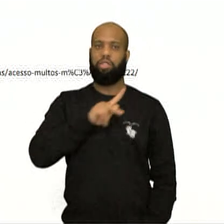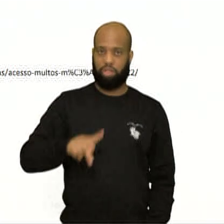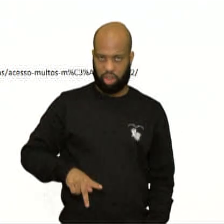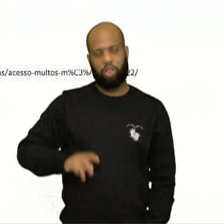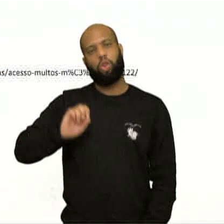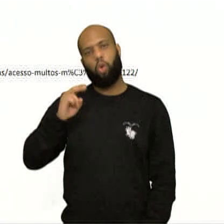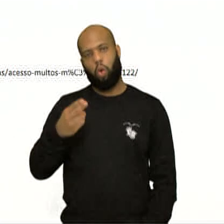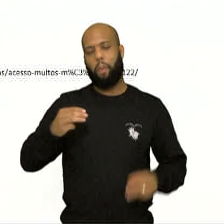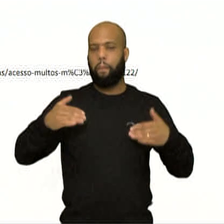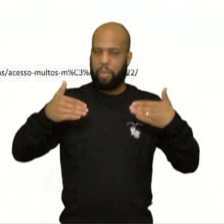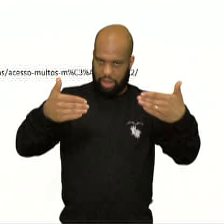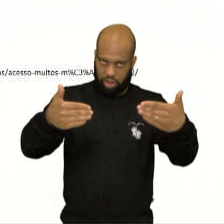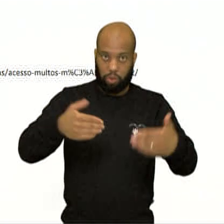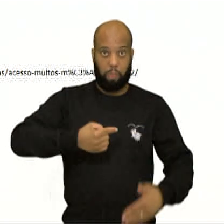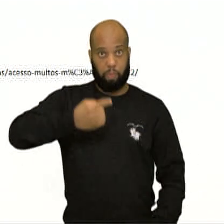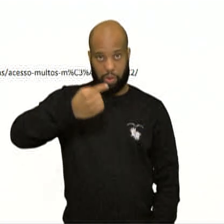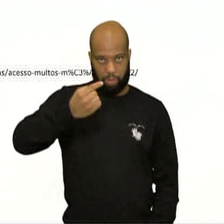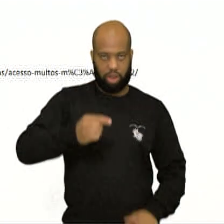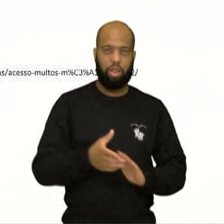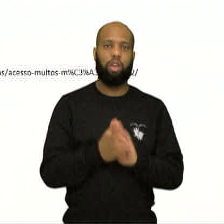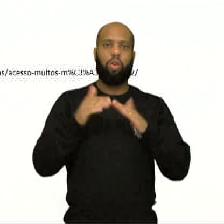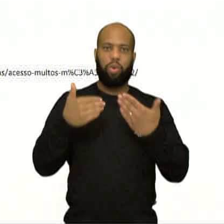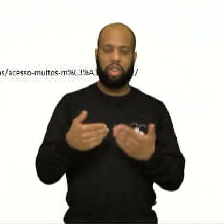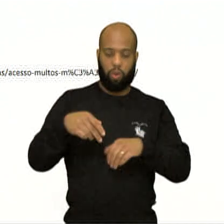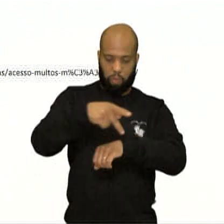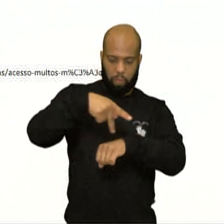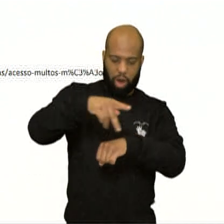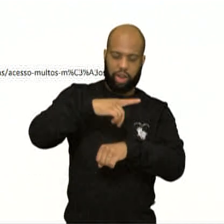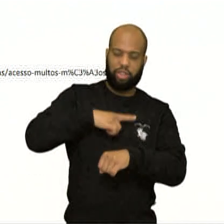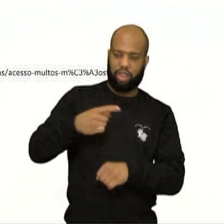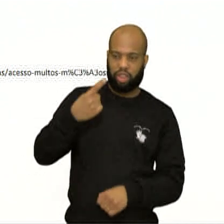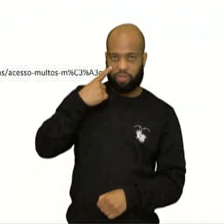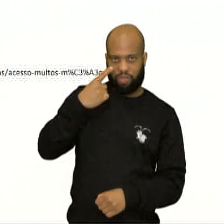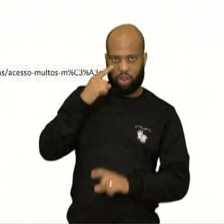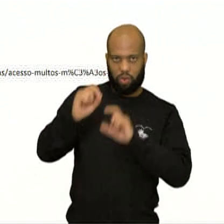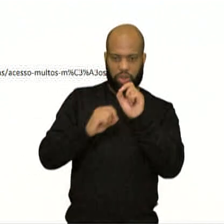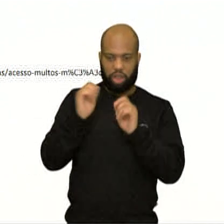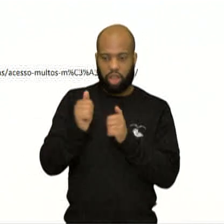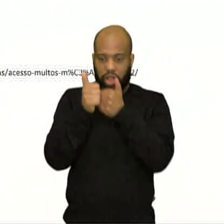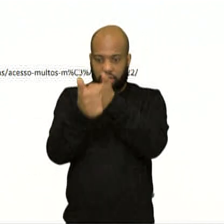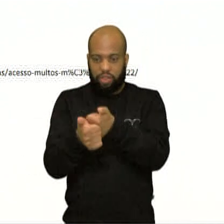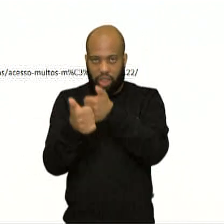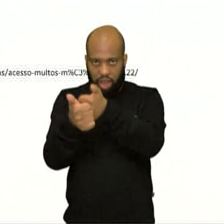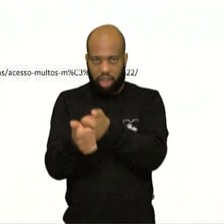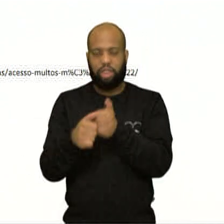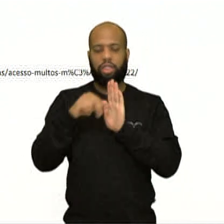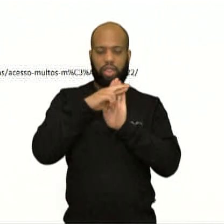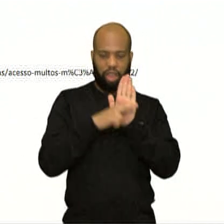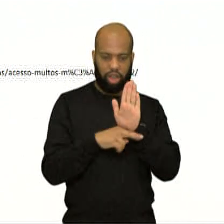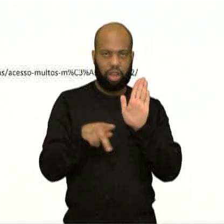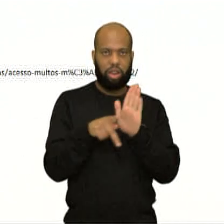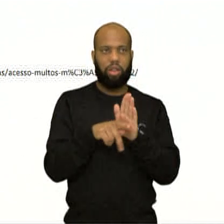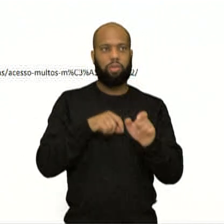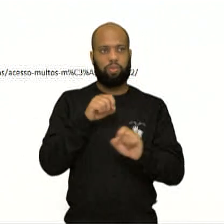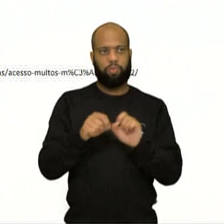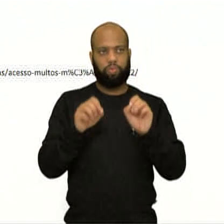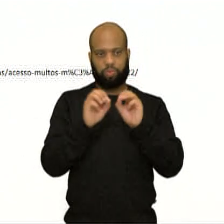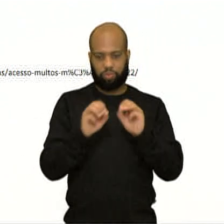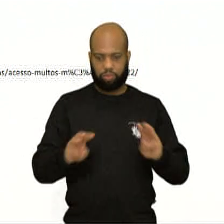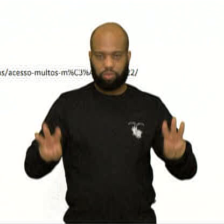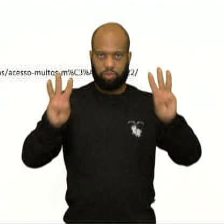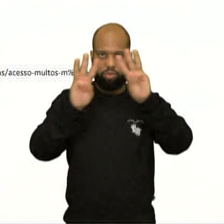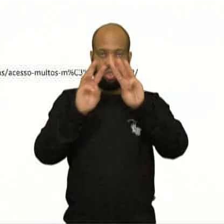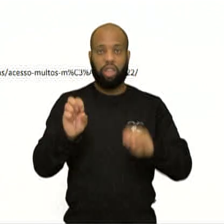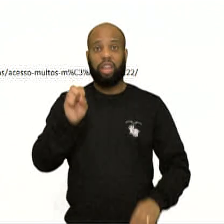os Estados têm que observar essas regras que vêm das Nações Unidas. Se um país é membro da Nação Unida,